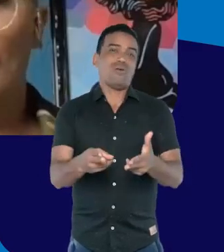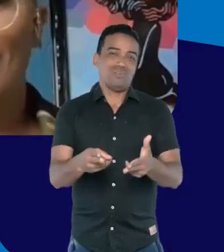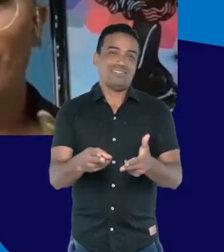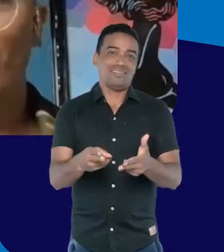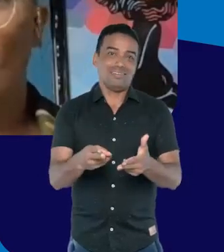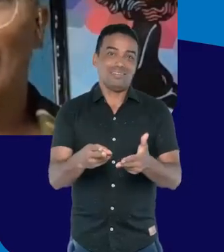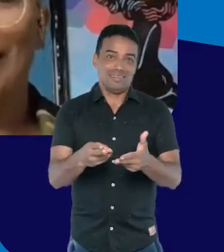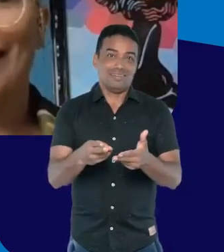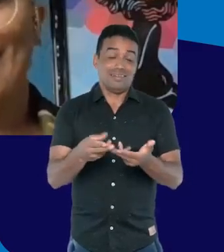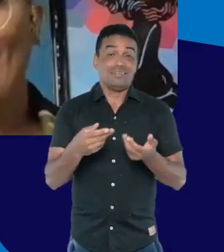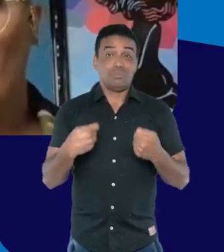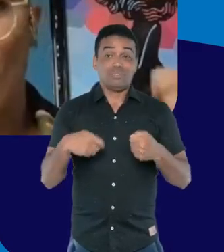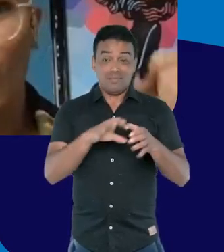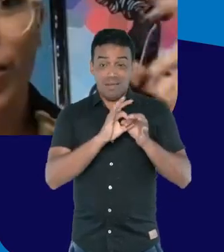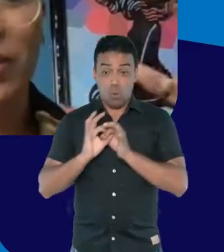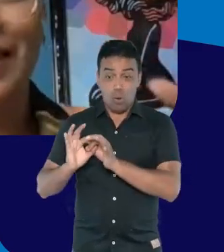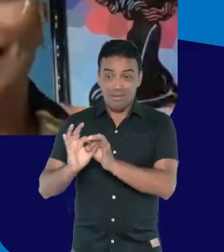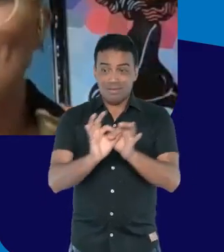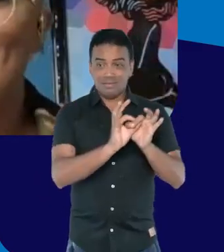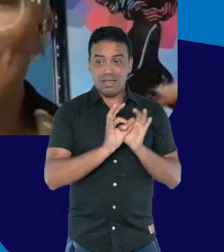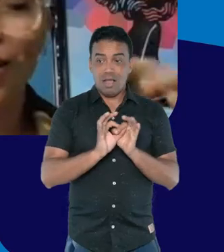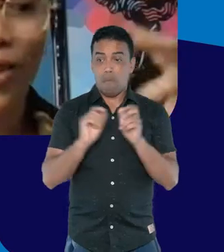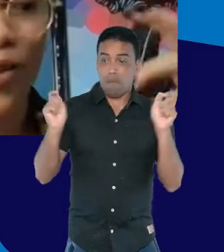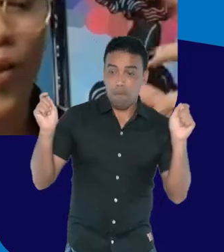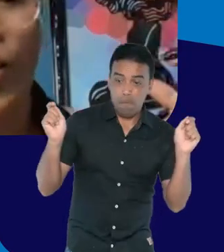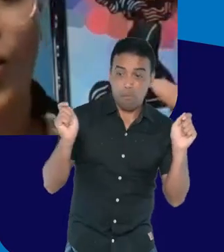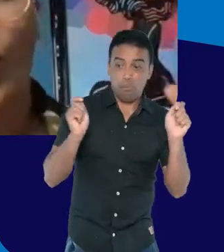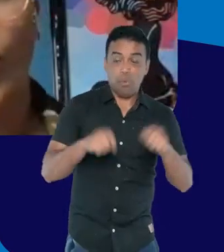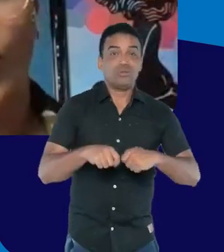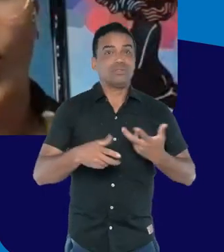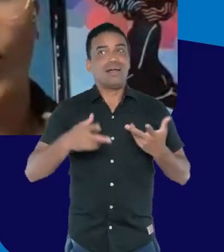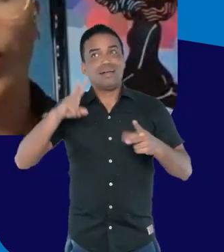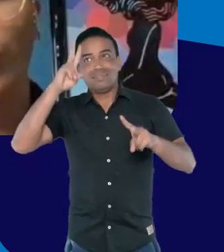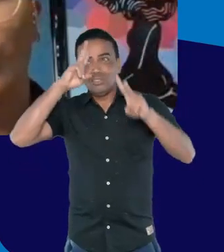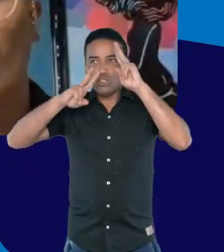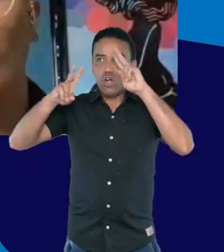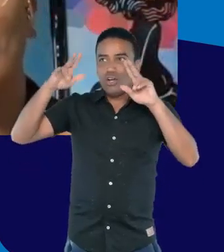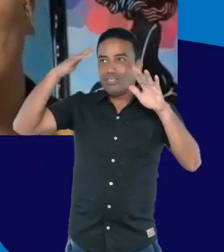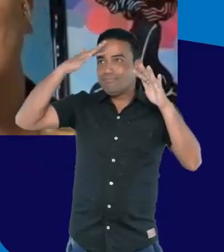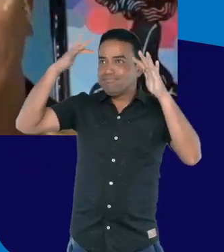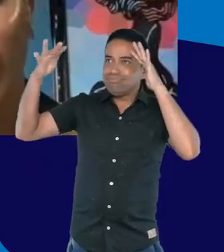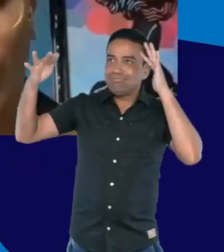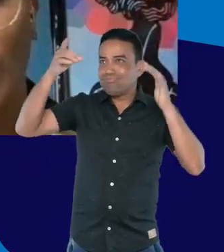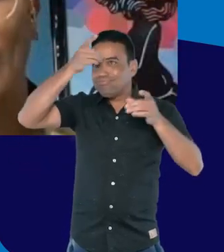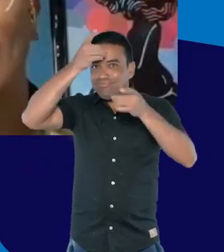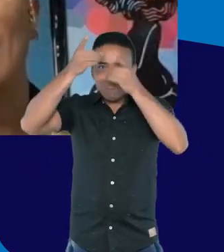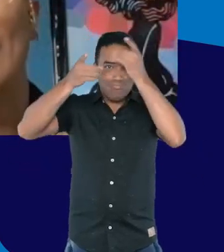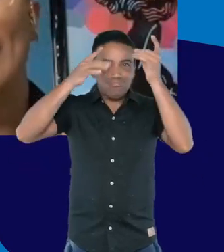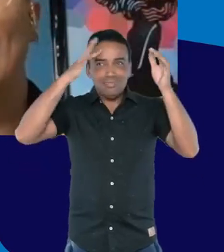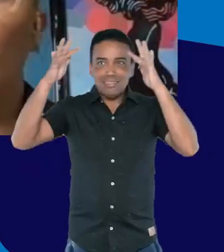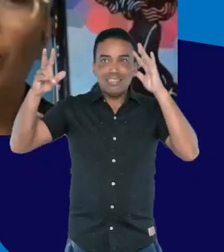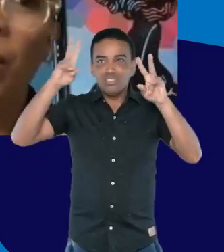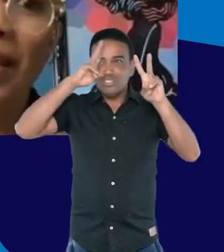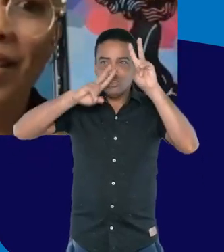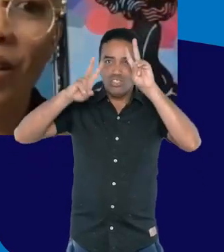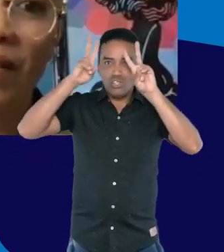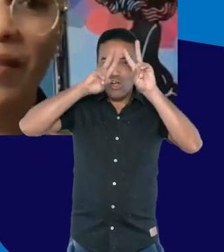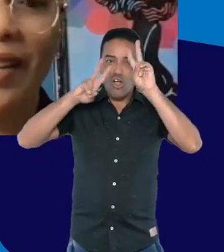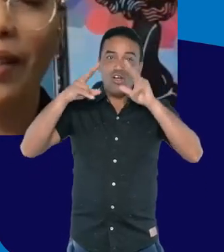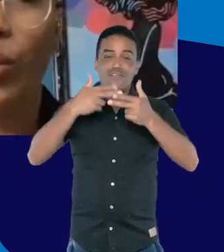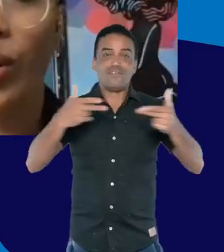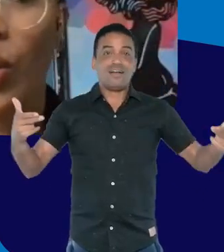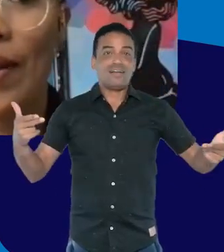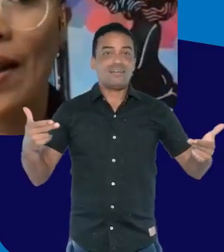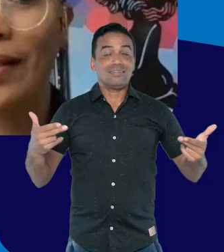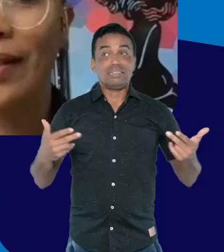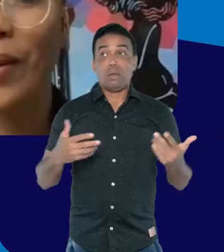com que eu pudesse me conectar com possibilidades, com outras histórias, não me deixava